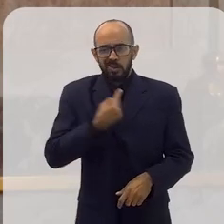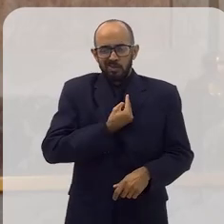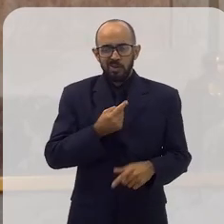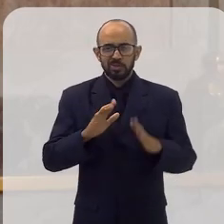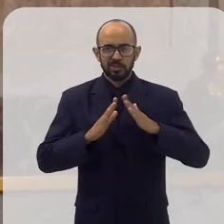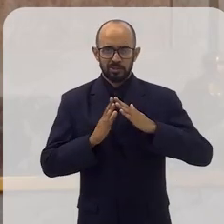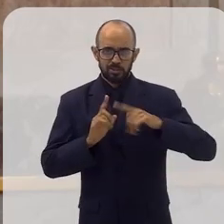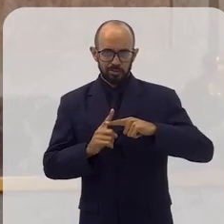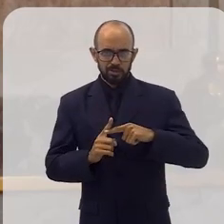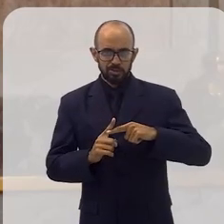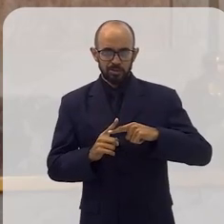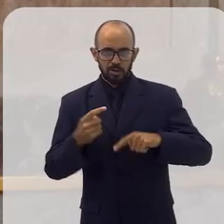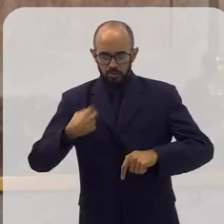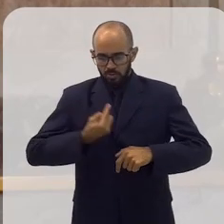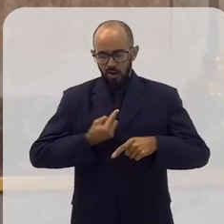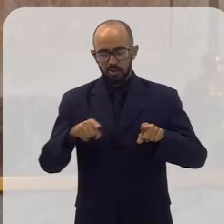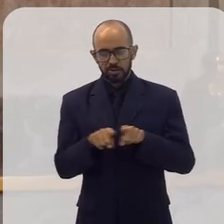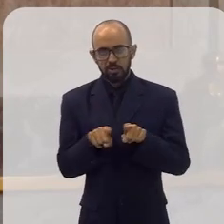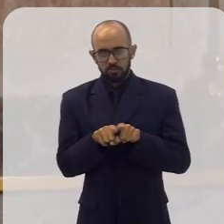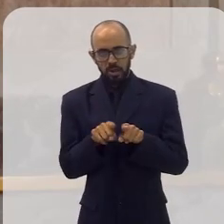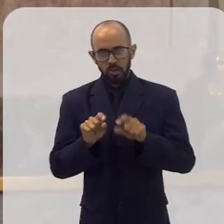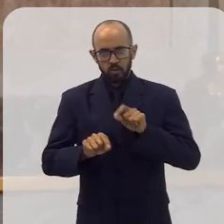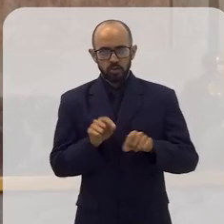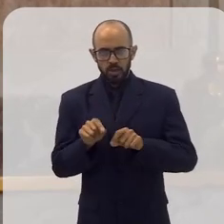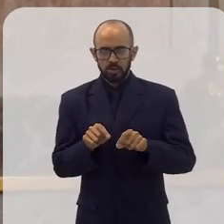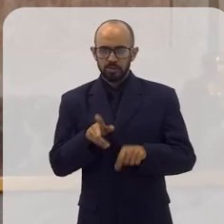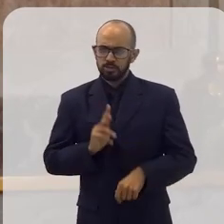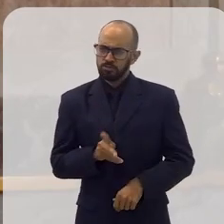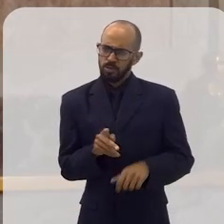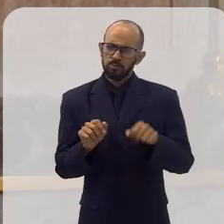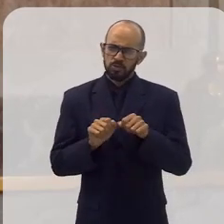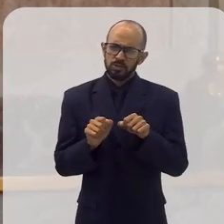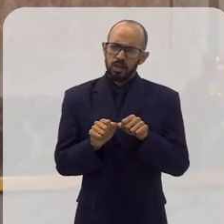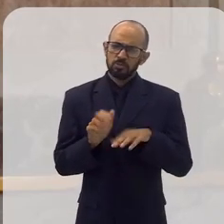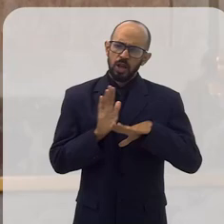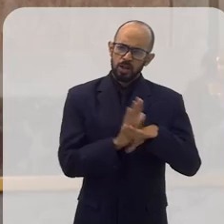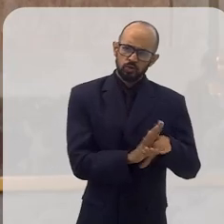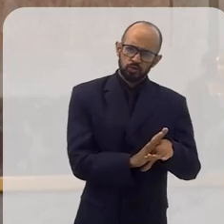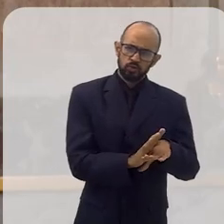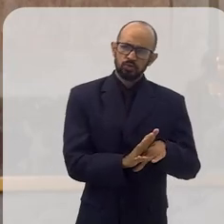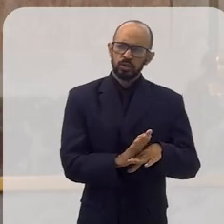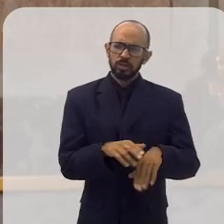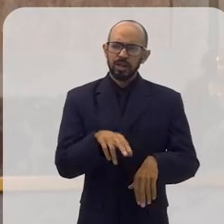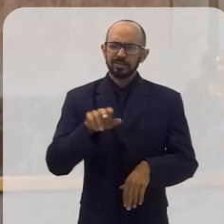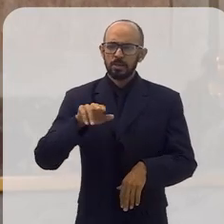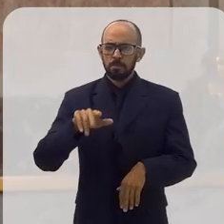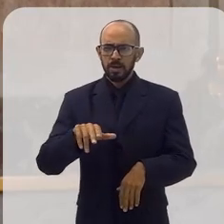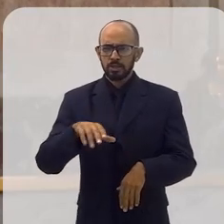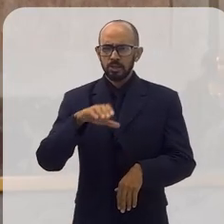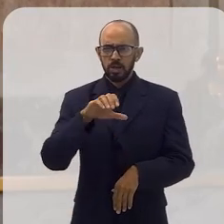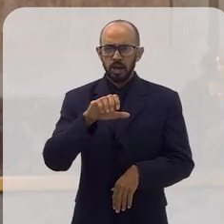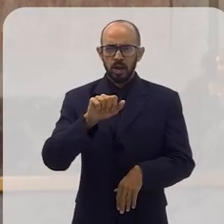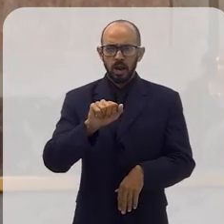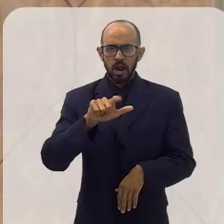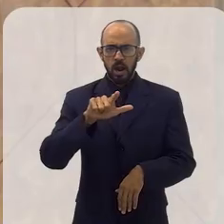de nossa igreja. E nós também fizemos ajuda sempre para as irmãs de Calcuta,